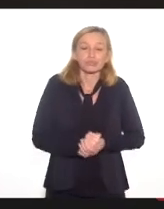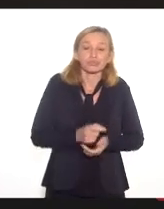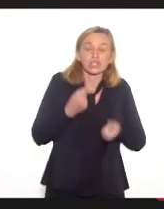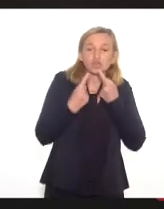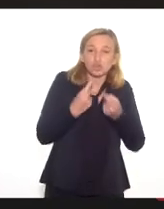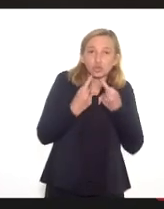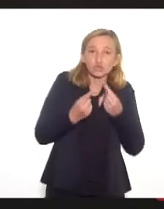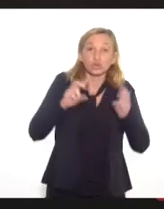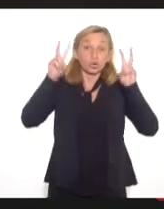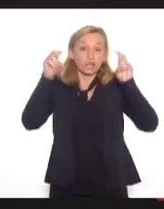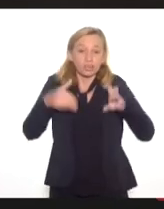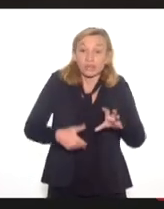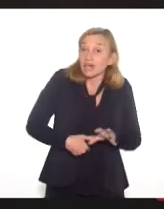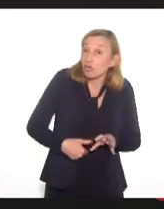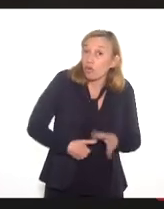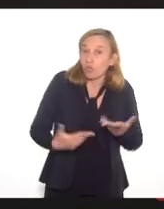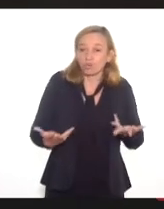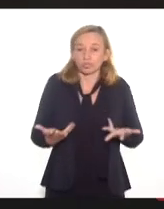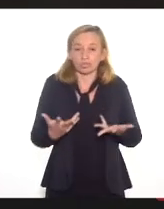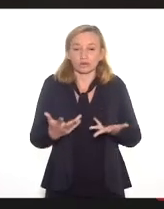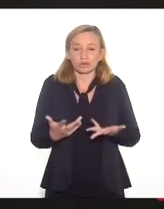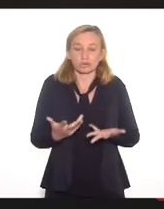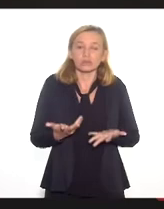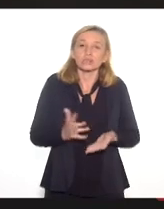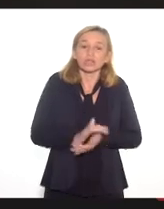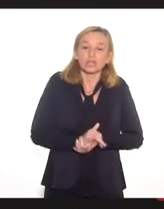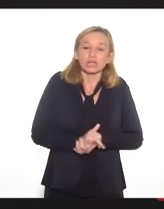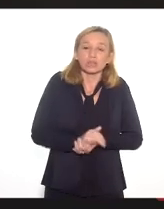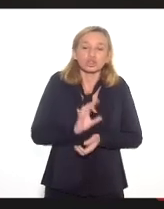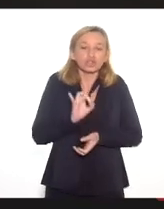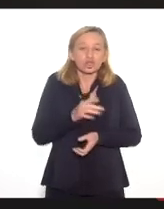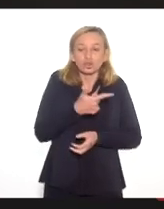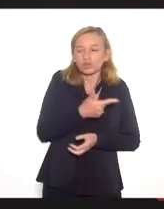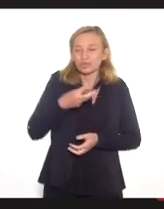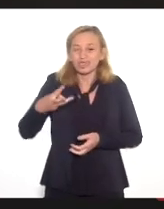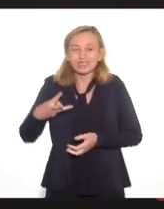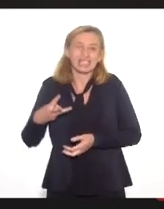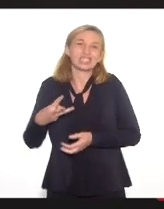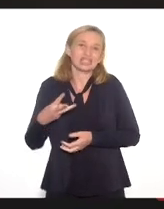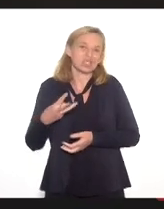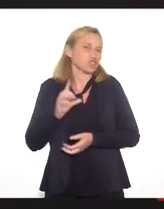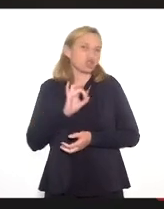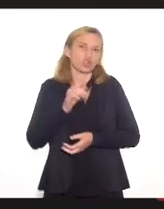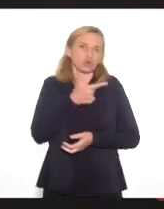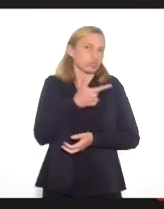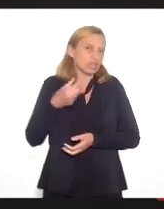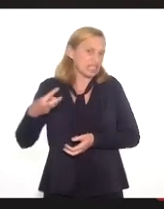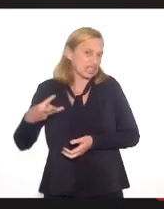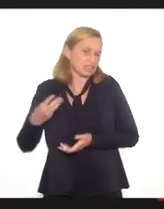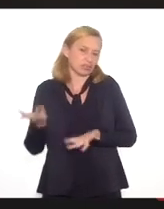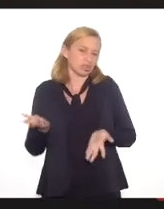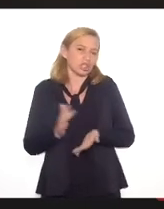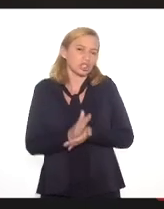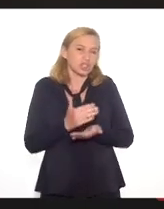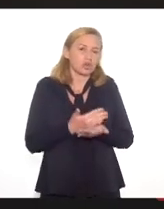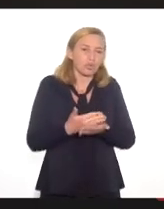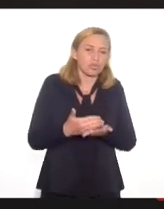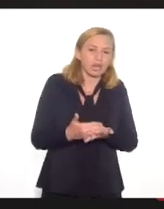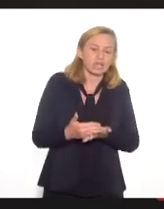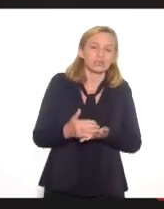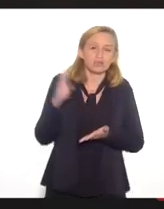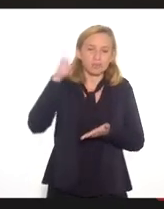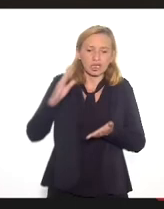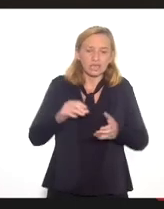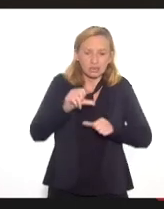discutir o tema da fome de forma mais enfática mas foi só em 2003 que o Brasil realmente começa a virar essa